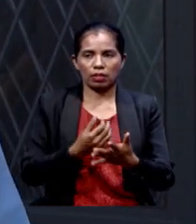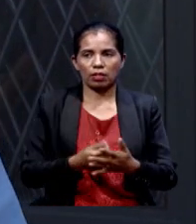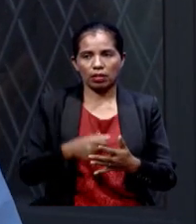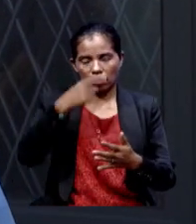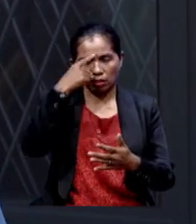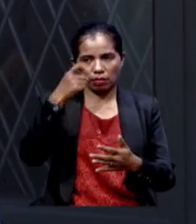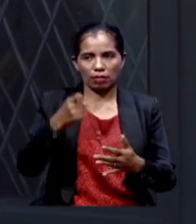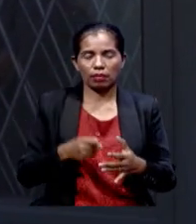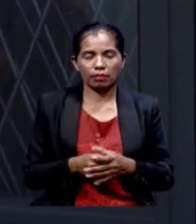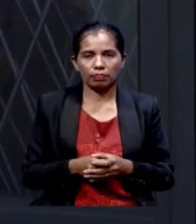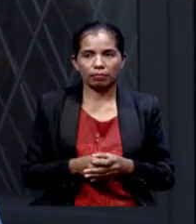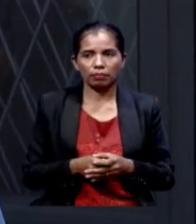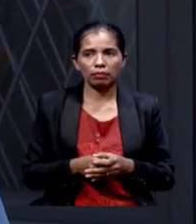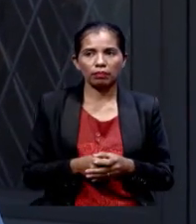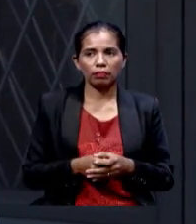tamanema